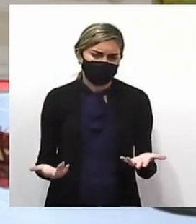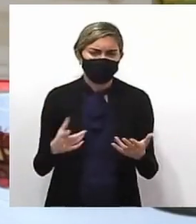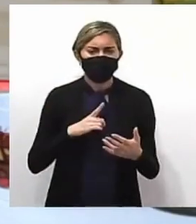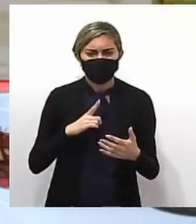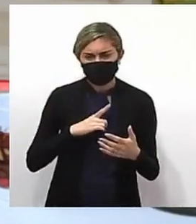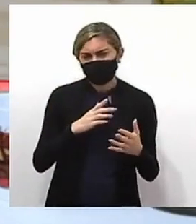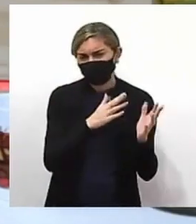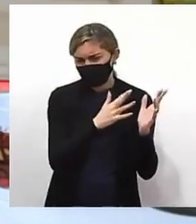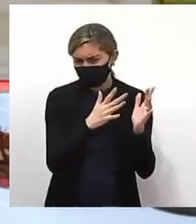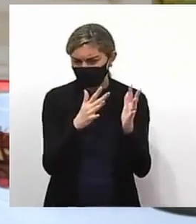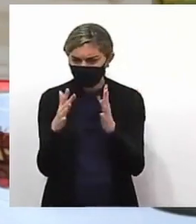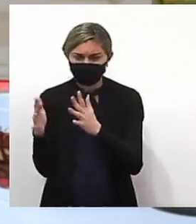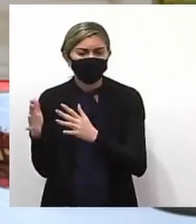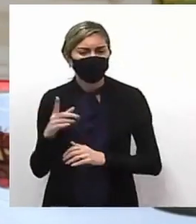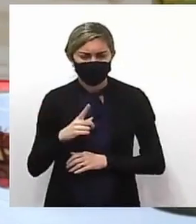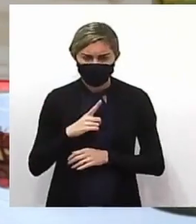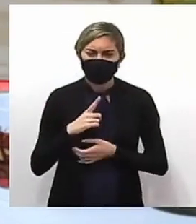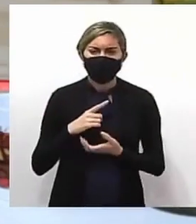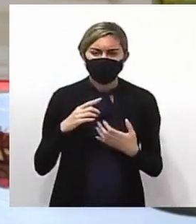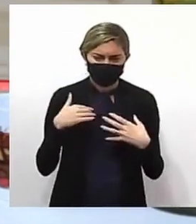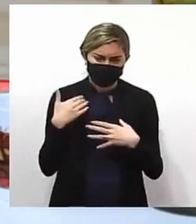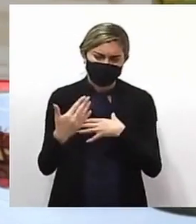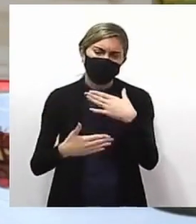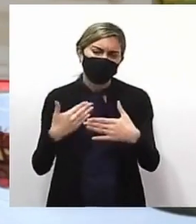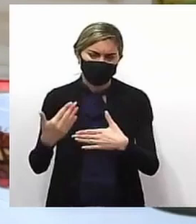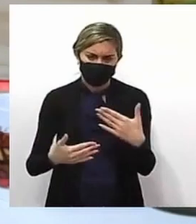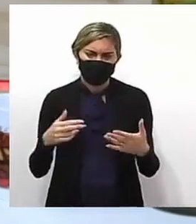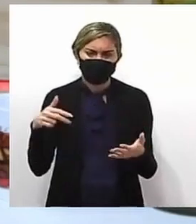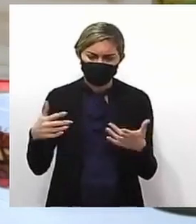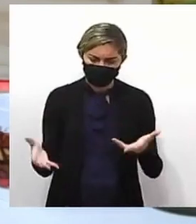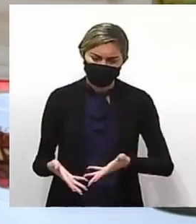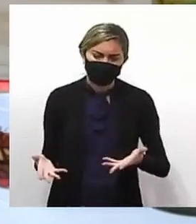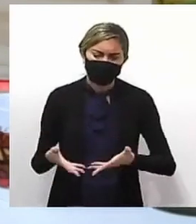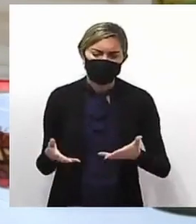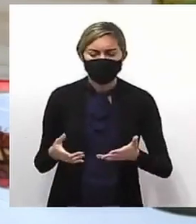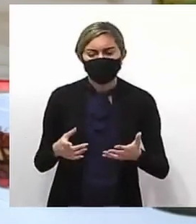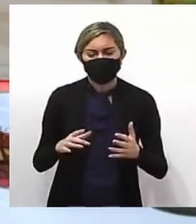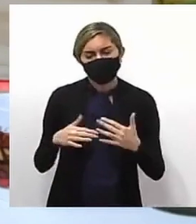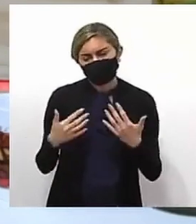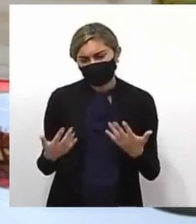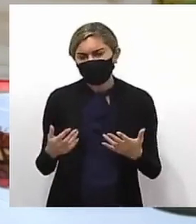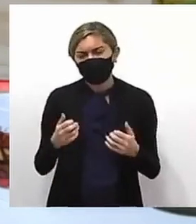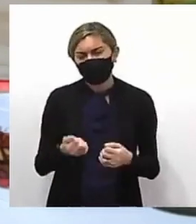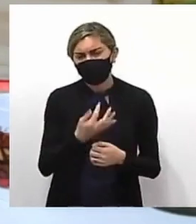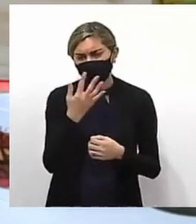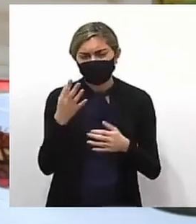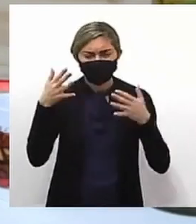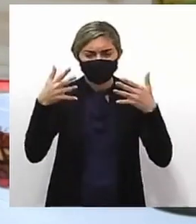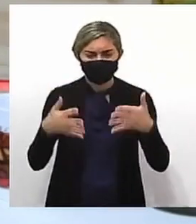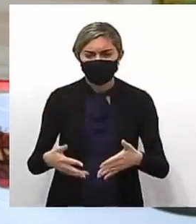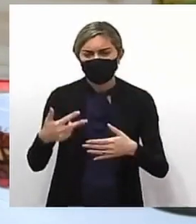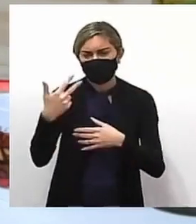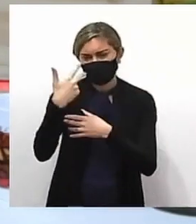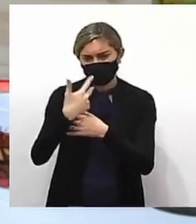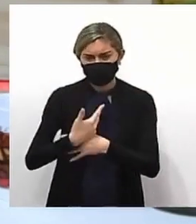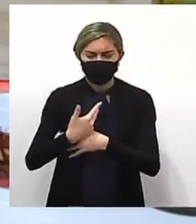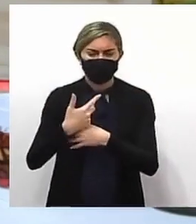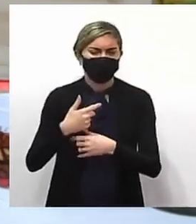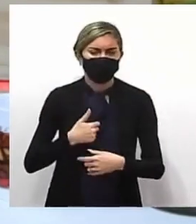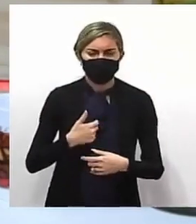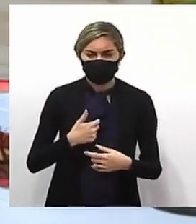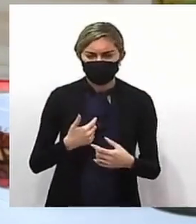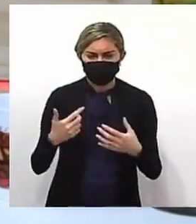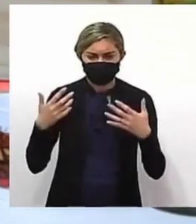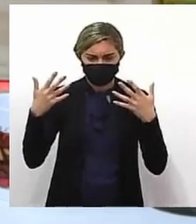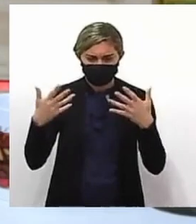tem isso, né? O documentário a gente está lidando com o presente. E quando a gente chegou para gravar, quando a